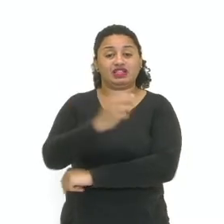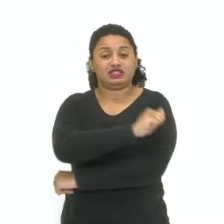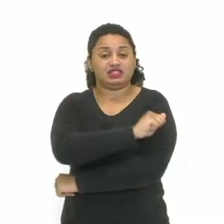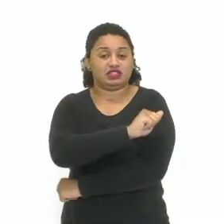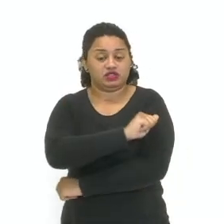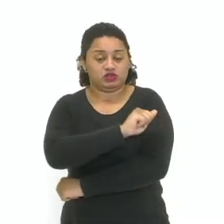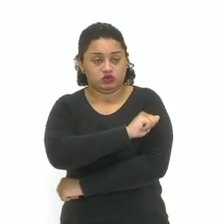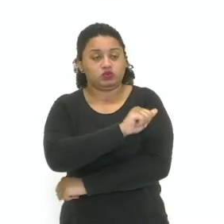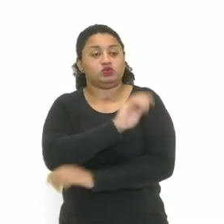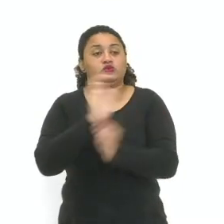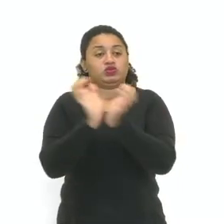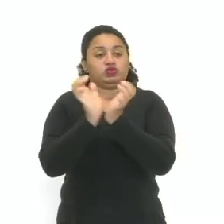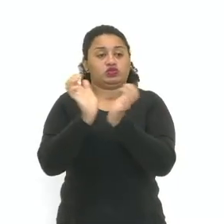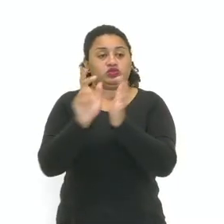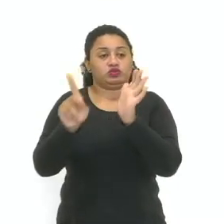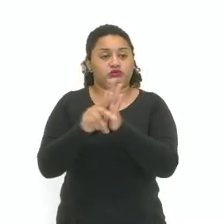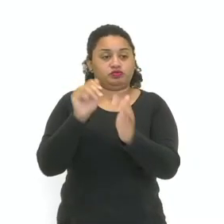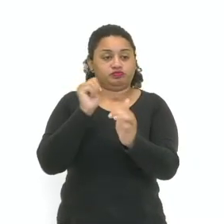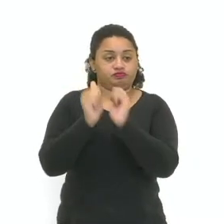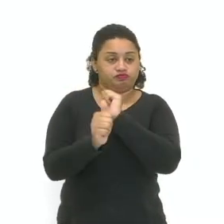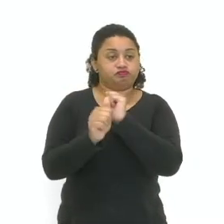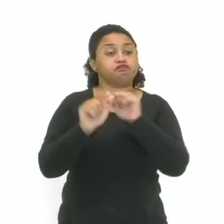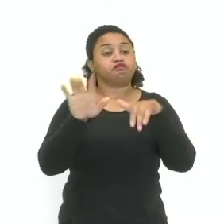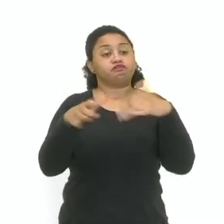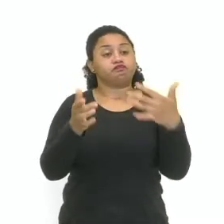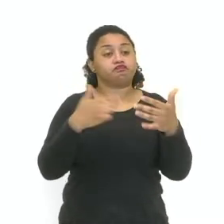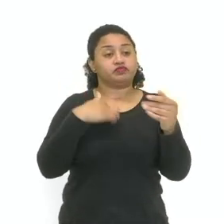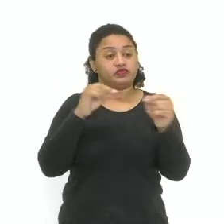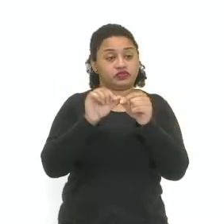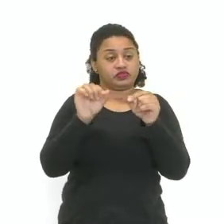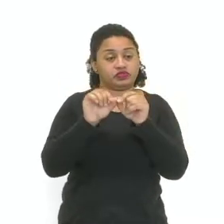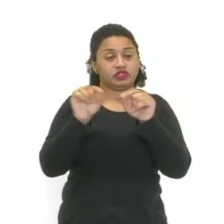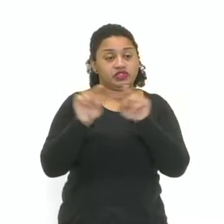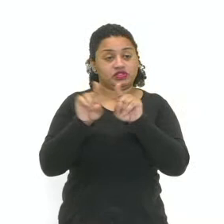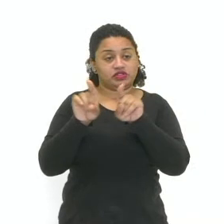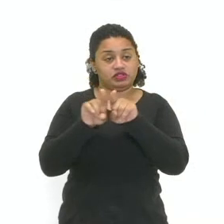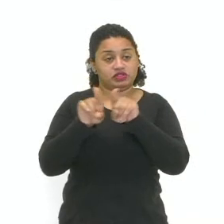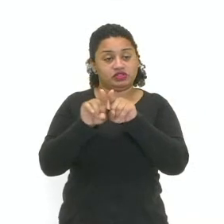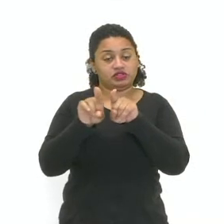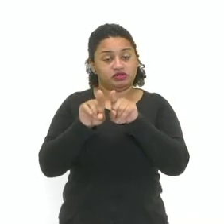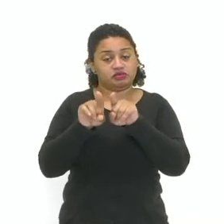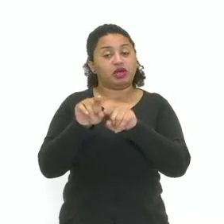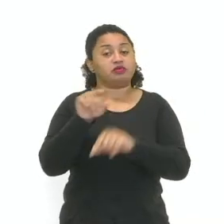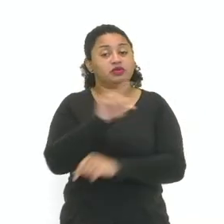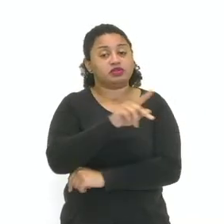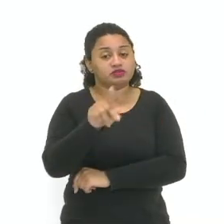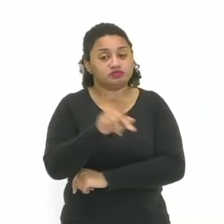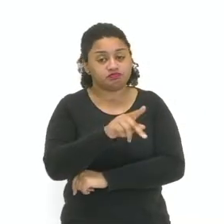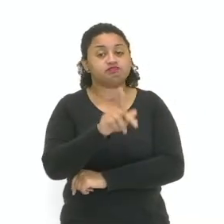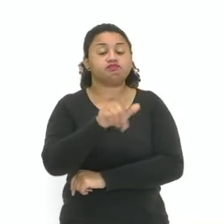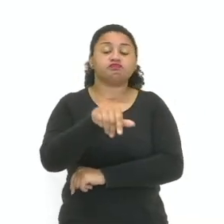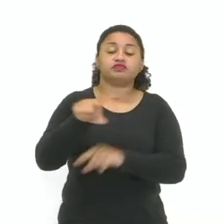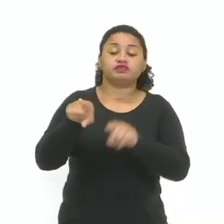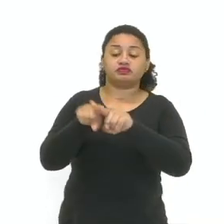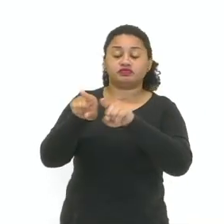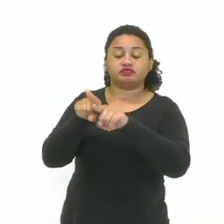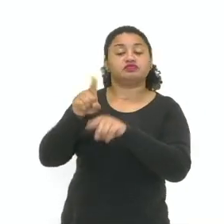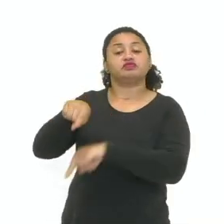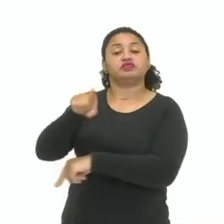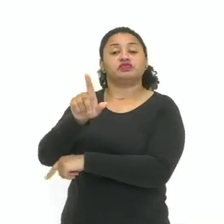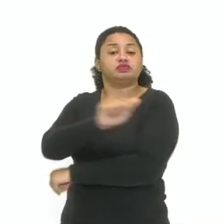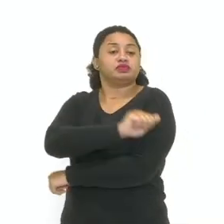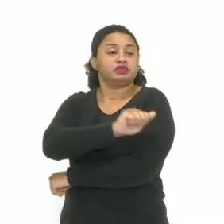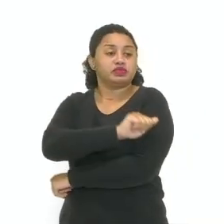deste conselho desportivo. Então, vou fazer a mesma coisa que eu fiz para os professores, para os alunos. O total é